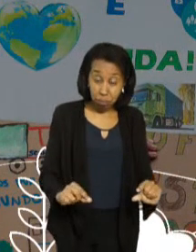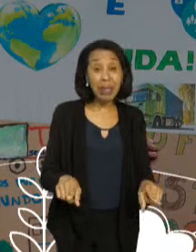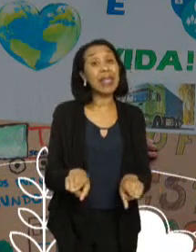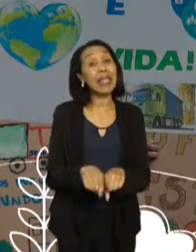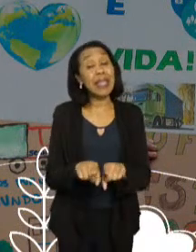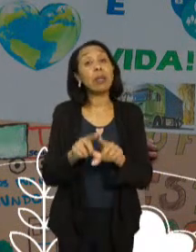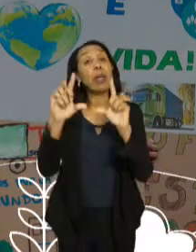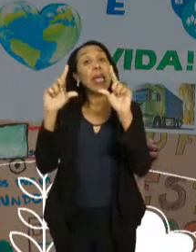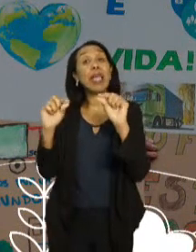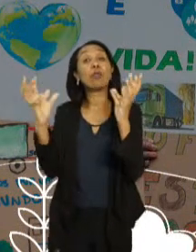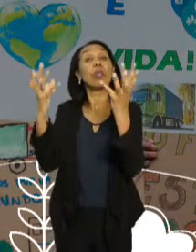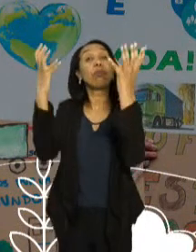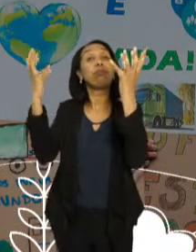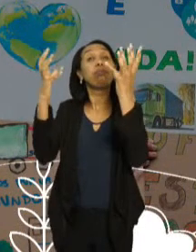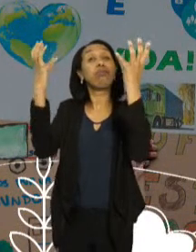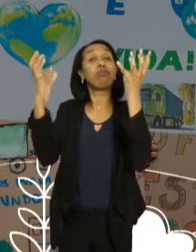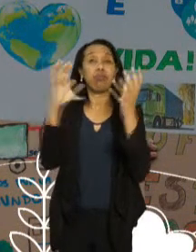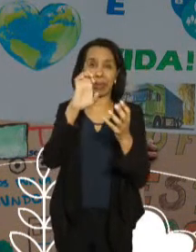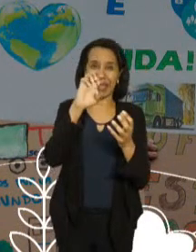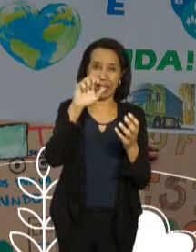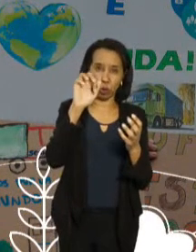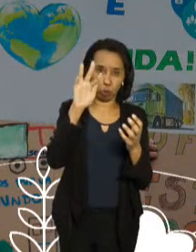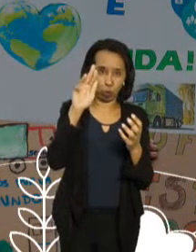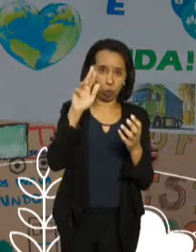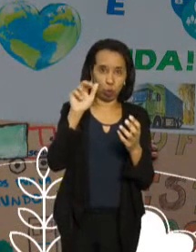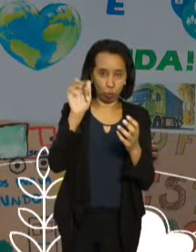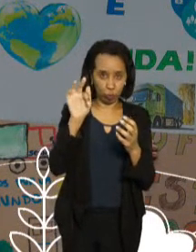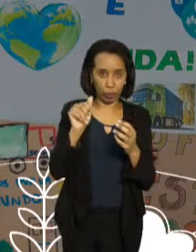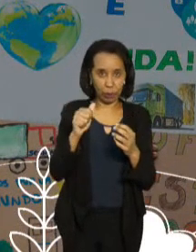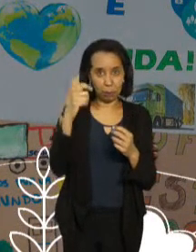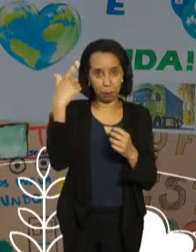emissão de gases de efeito estufa. Próximo.